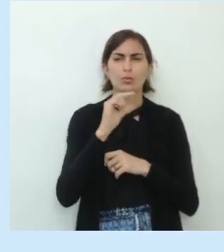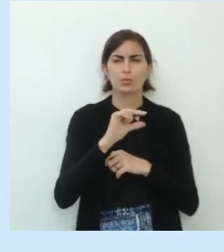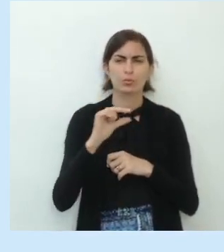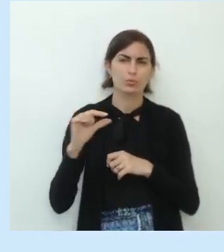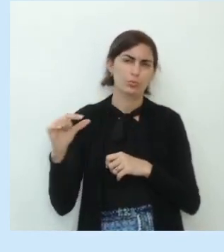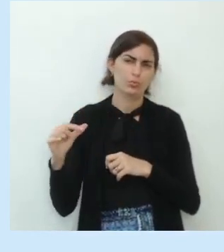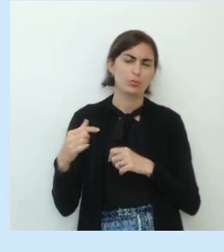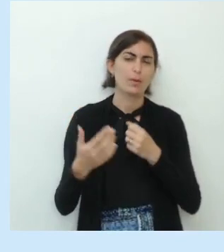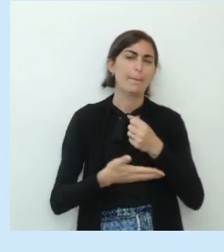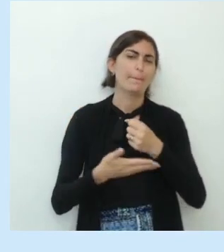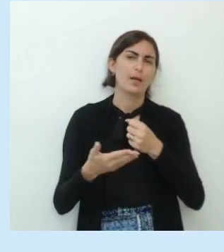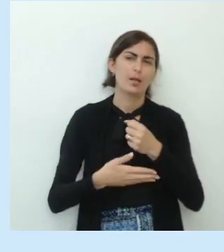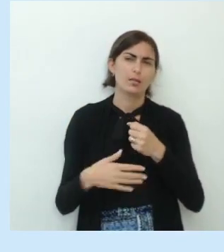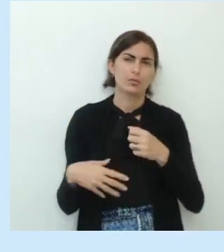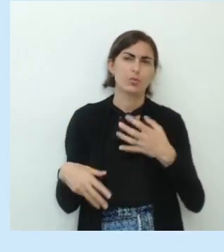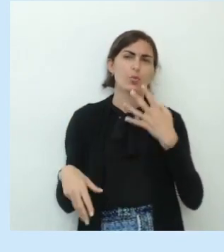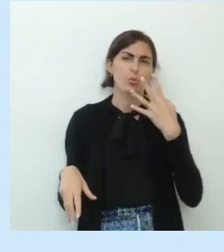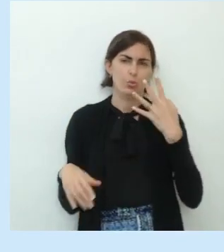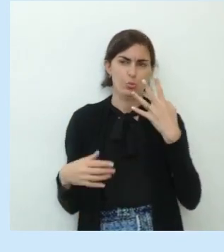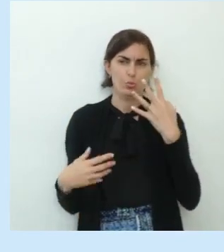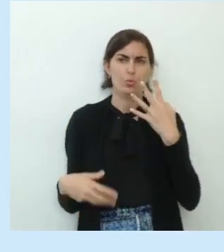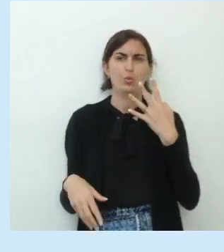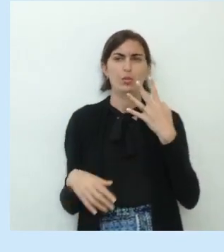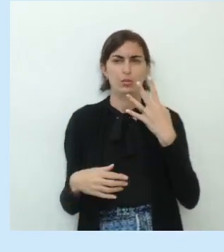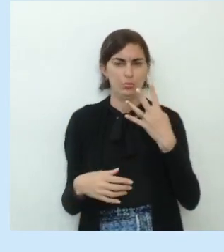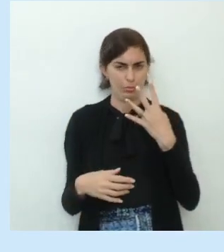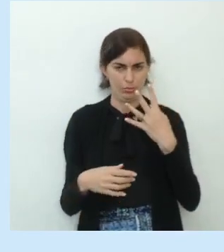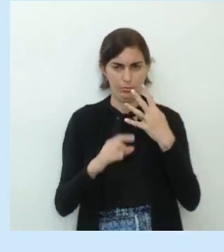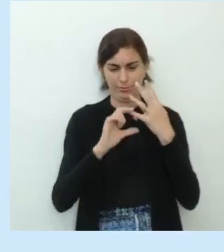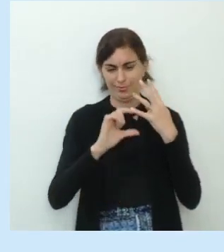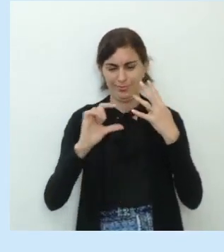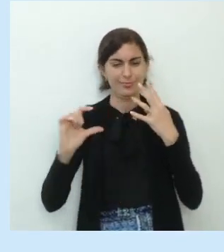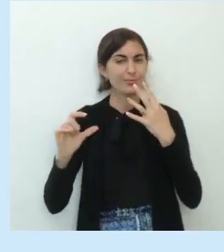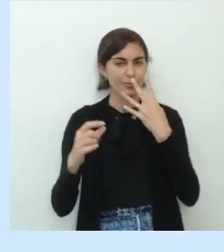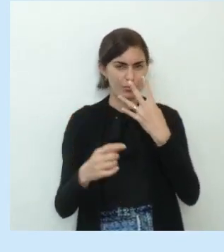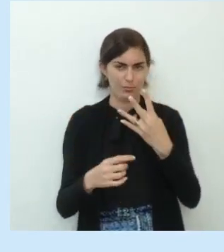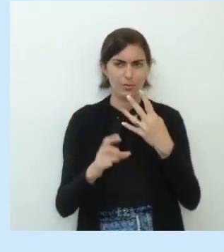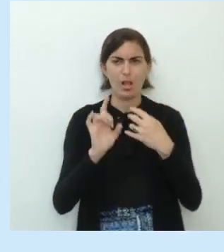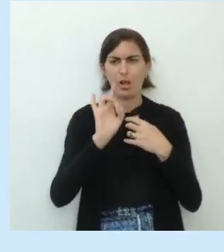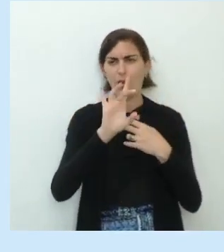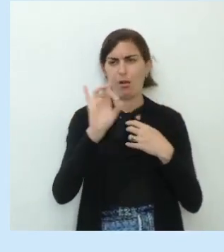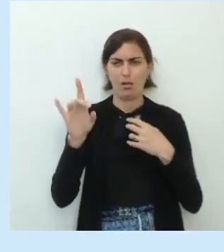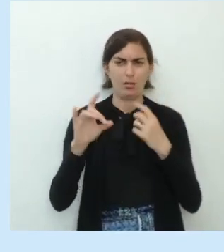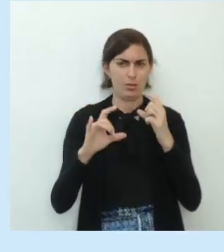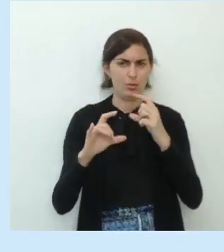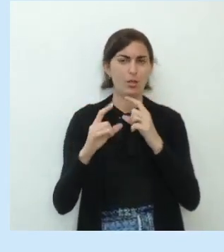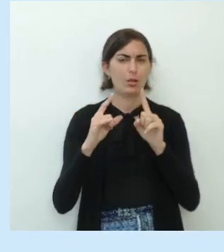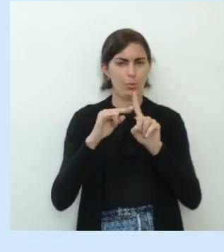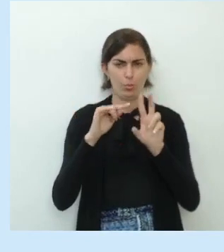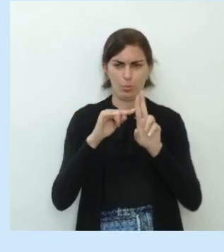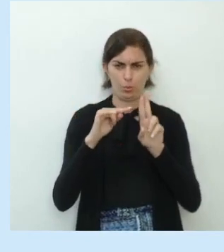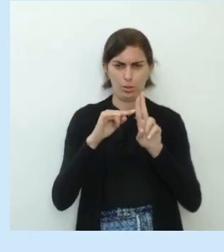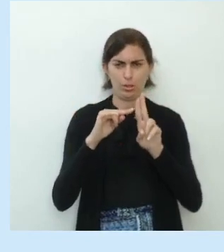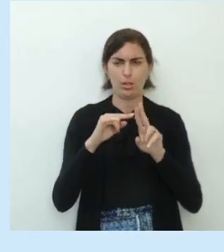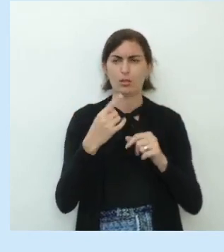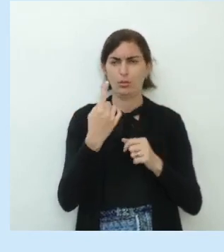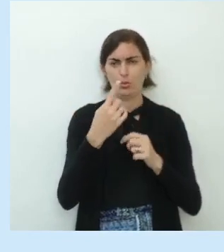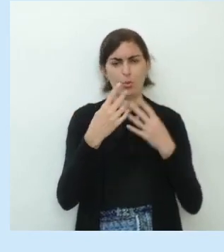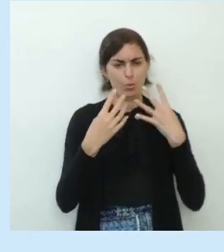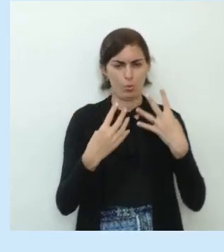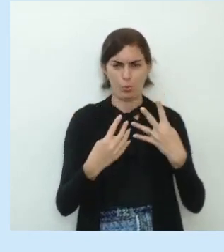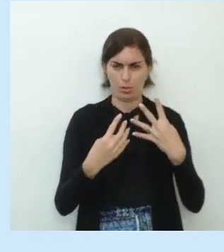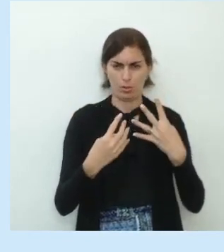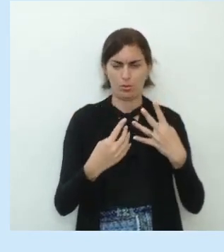eu tenho de base? Eu tenho 4, tá vendo? 4 quadradinhos. Vamos dizer que cada quadradinho tem uma unidade. Então, eu tenho